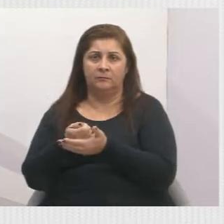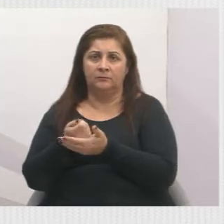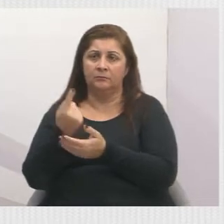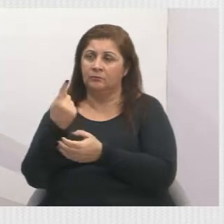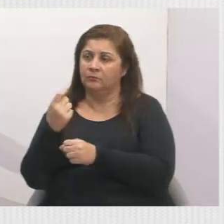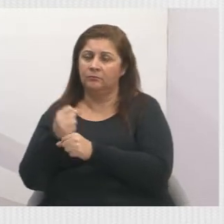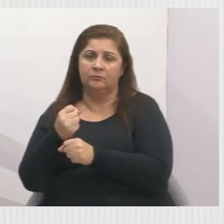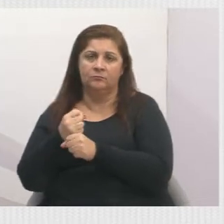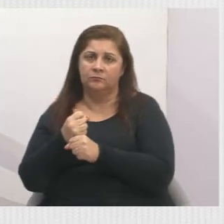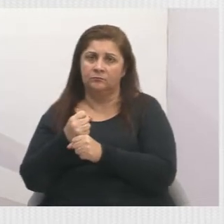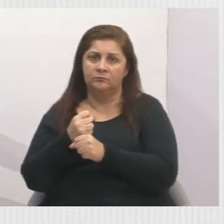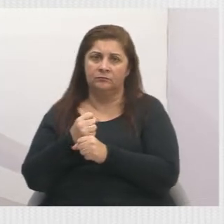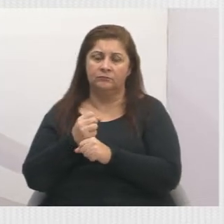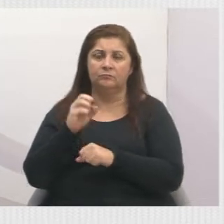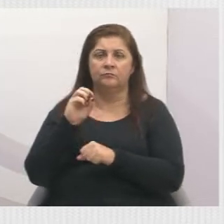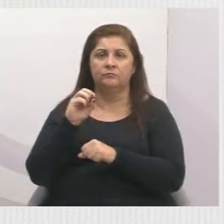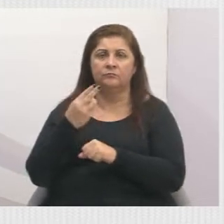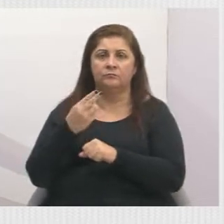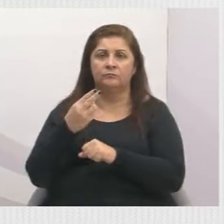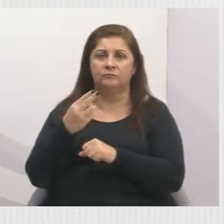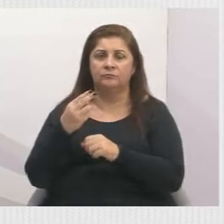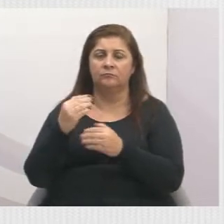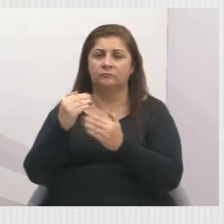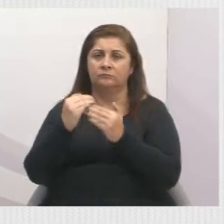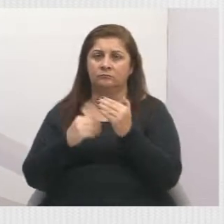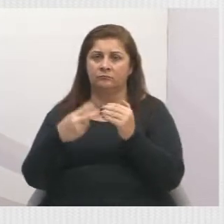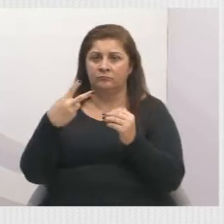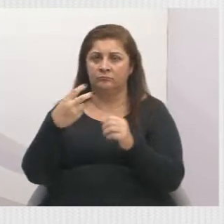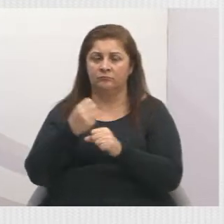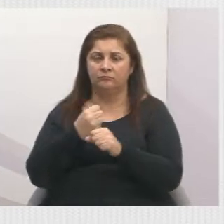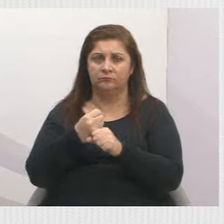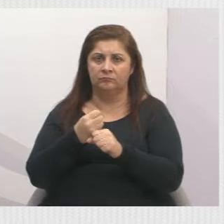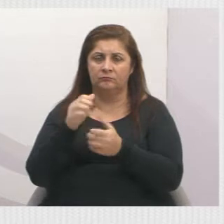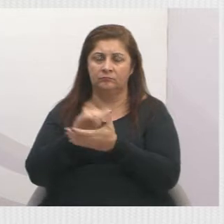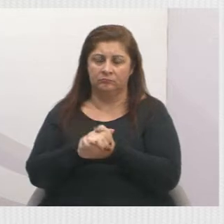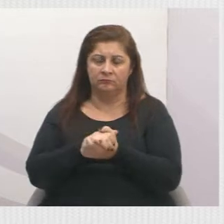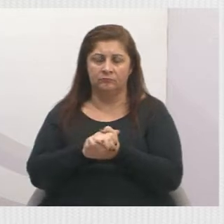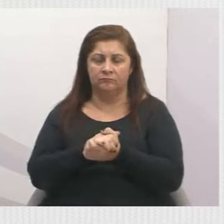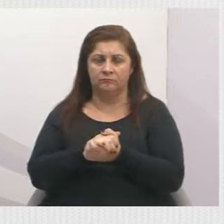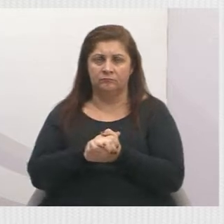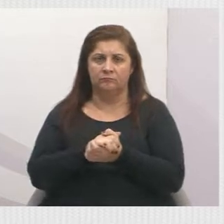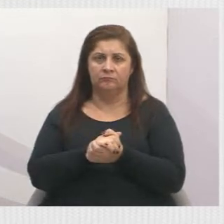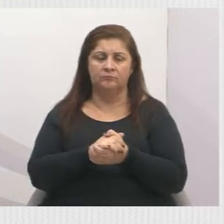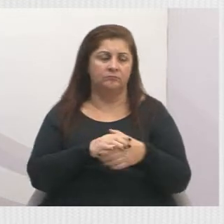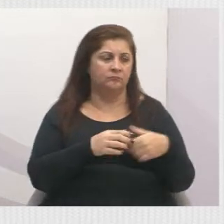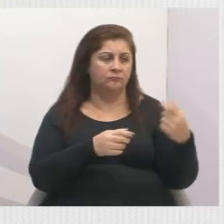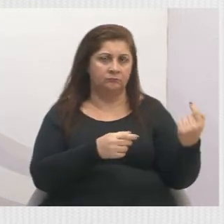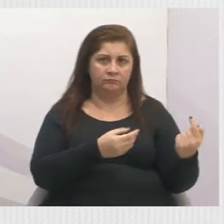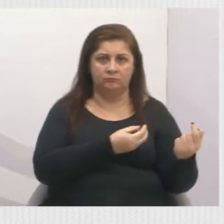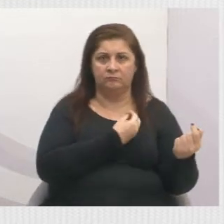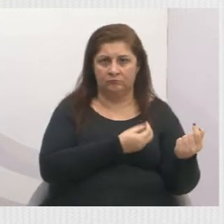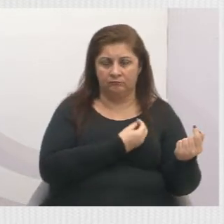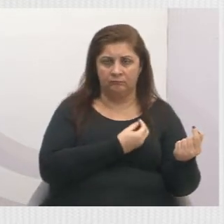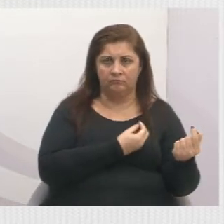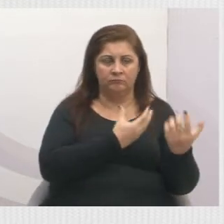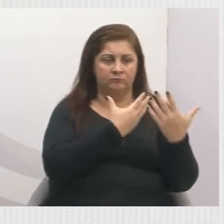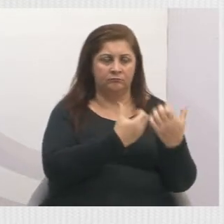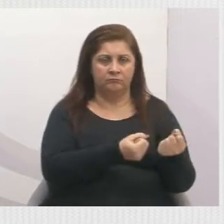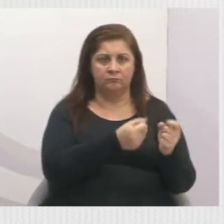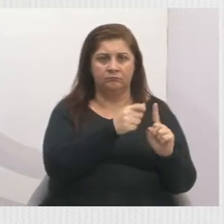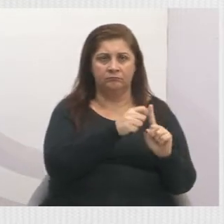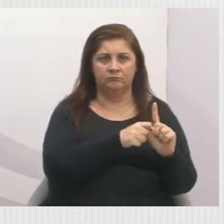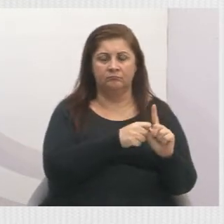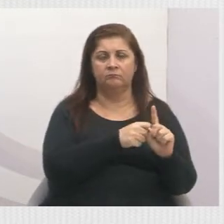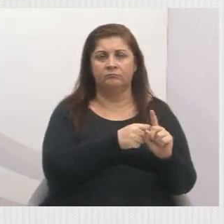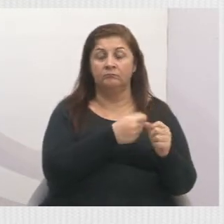contribuição ou menos de 2 anos de casamento. Ele terá uma pensão mínima de 12 meses e, a partir daí,